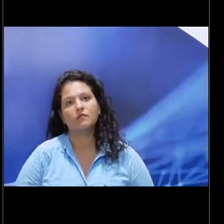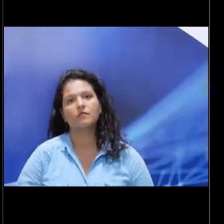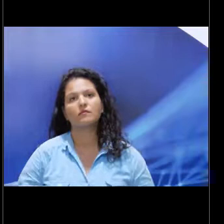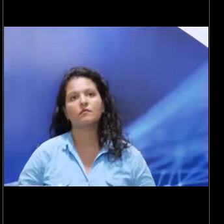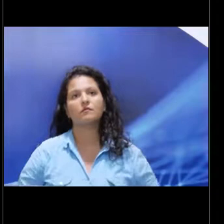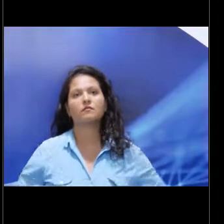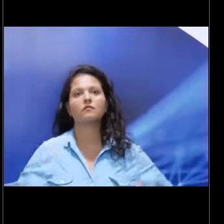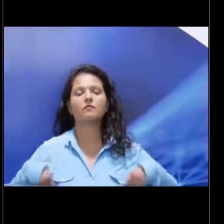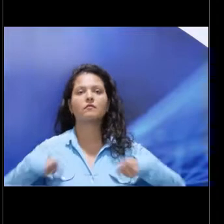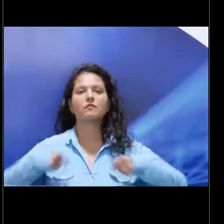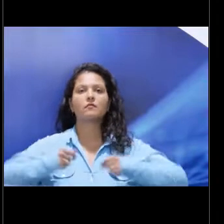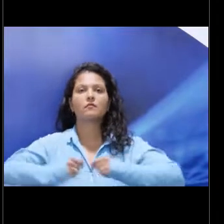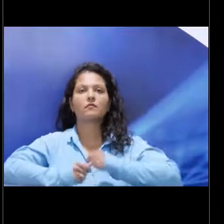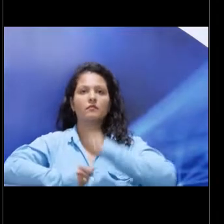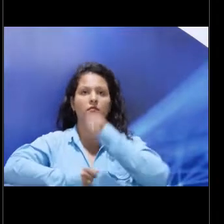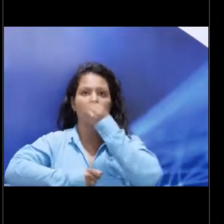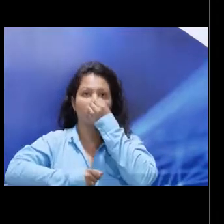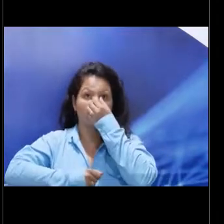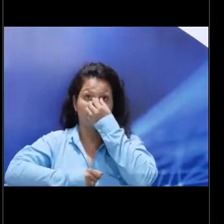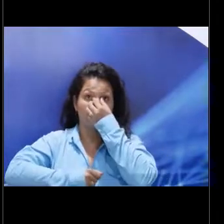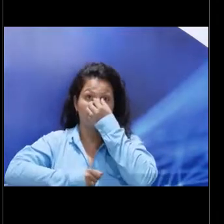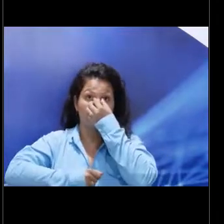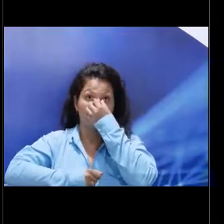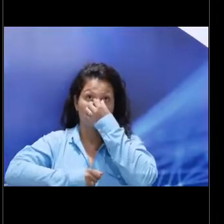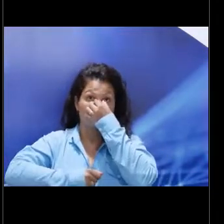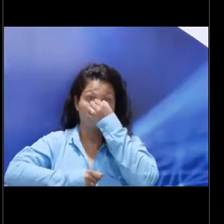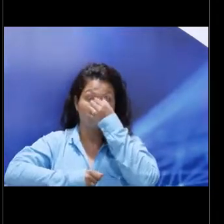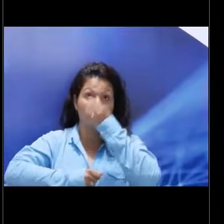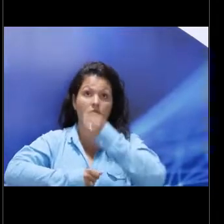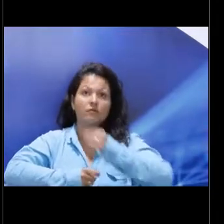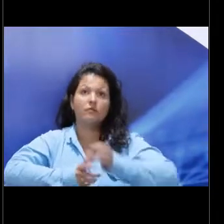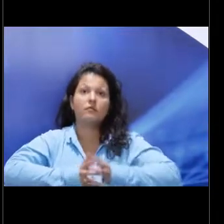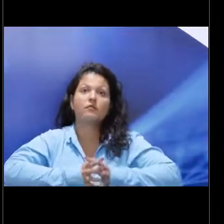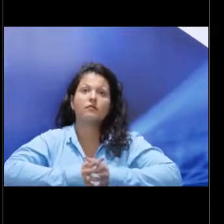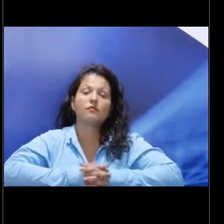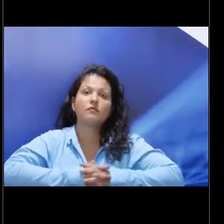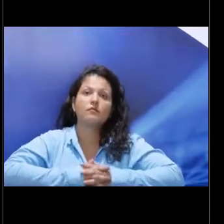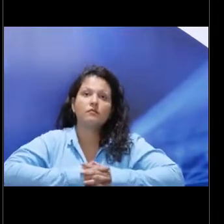Rafael, olha, eu peguei, comecei a medir perdas na minha propriedade, usei